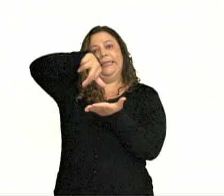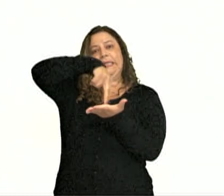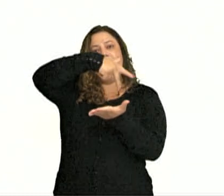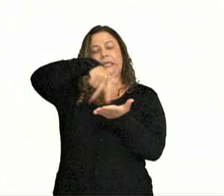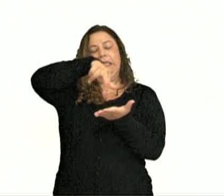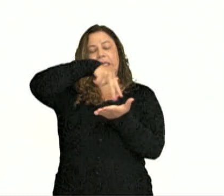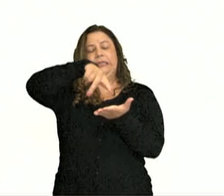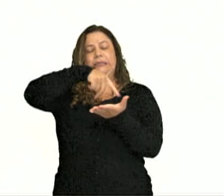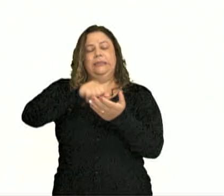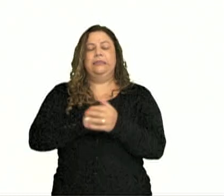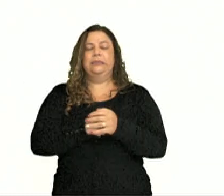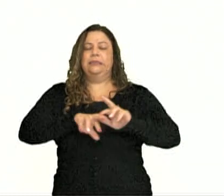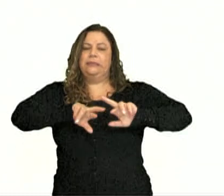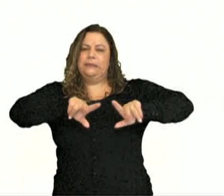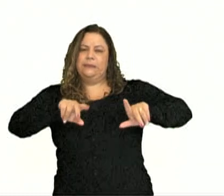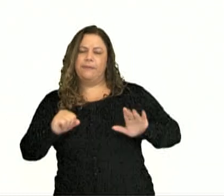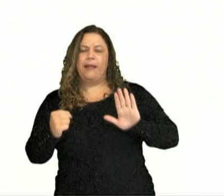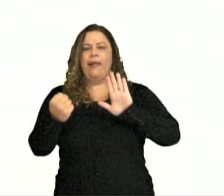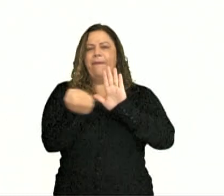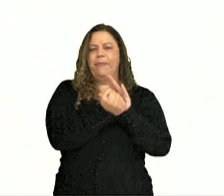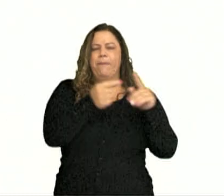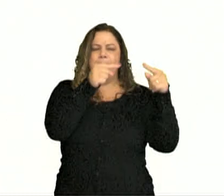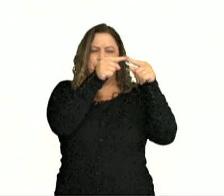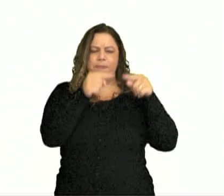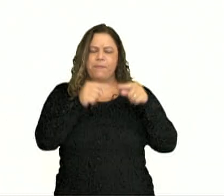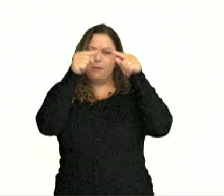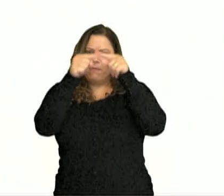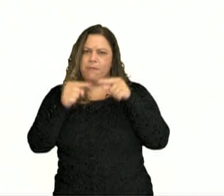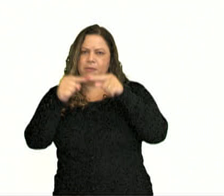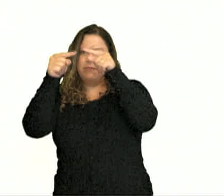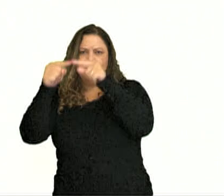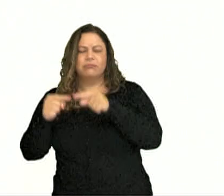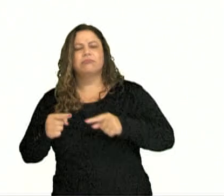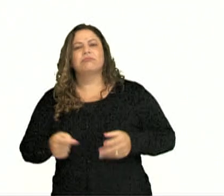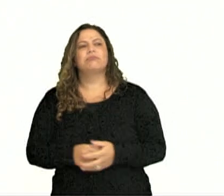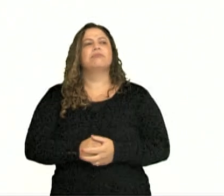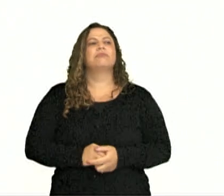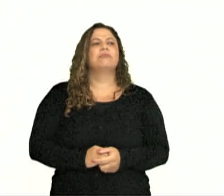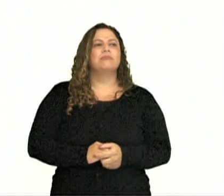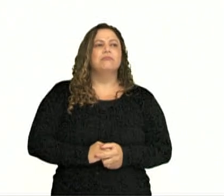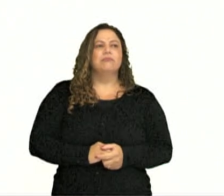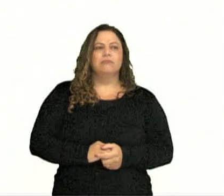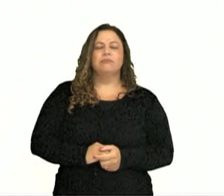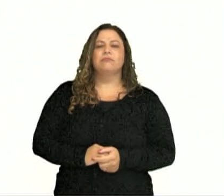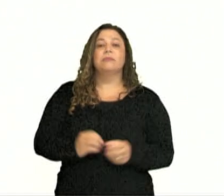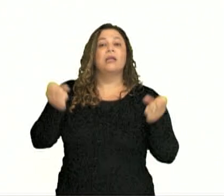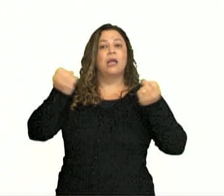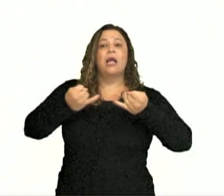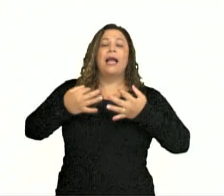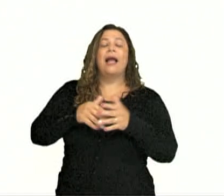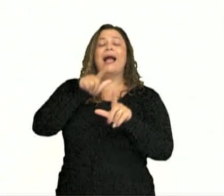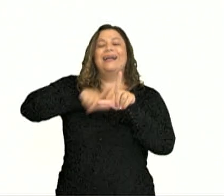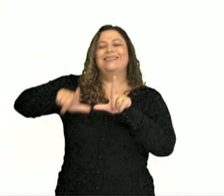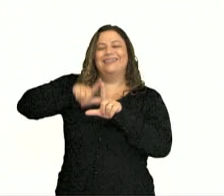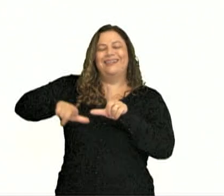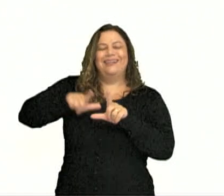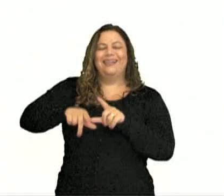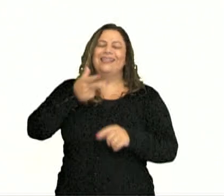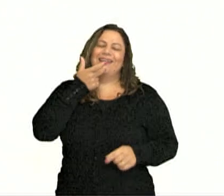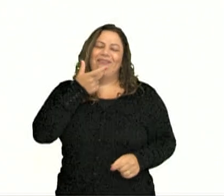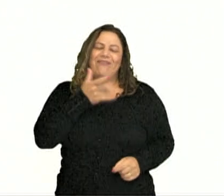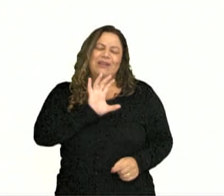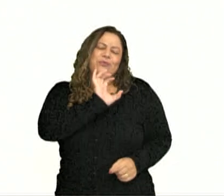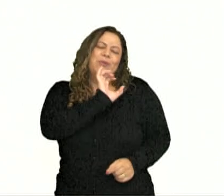marcantes, complexas e sincronizadas. Letras que falam sobre amor, angústia